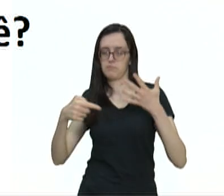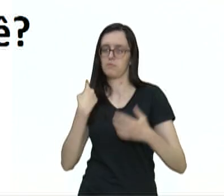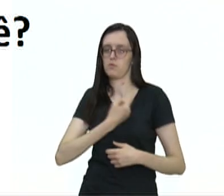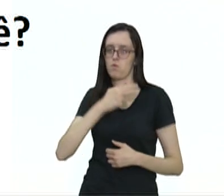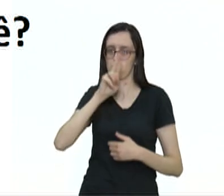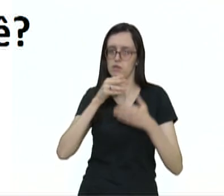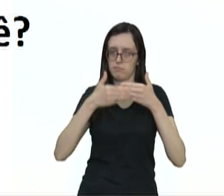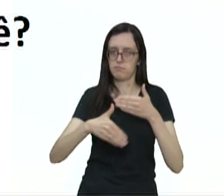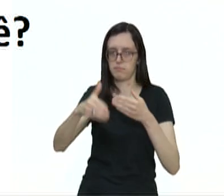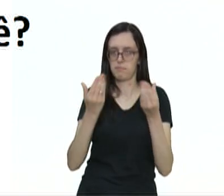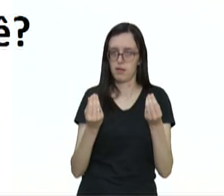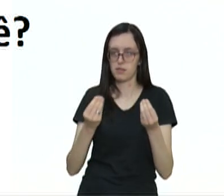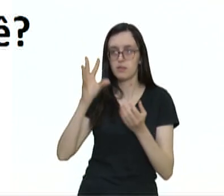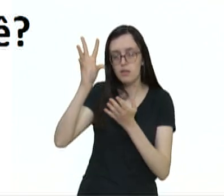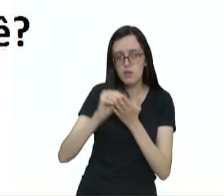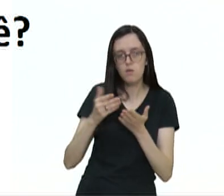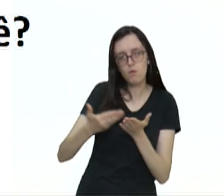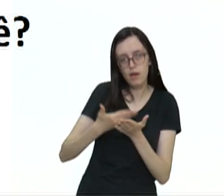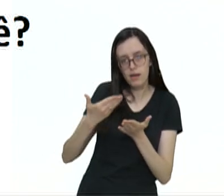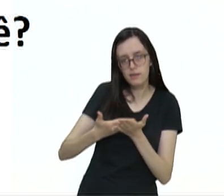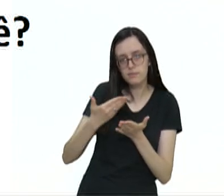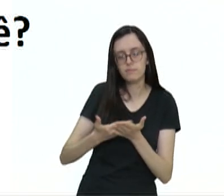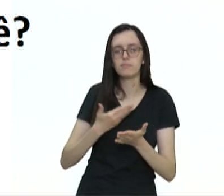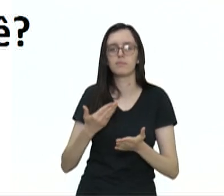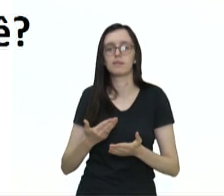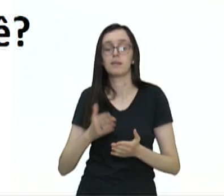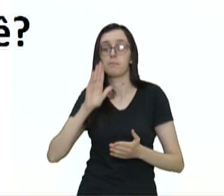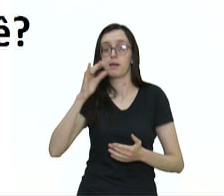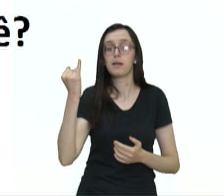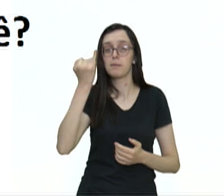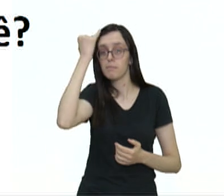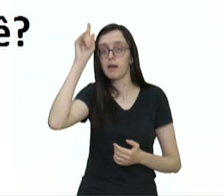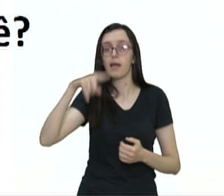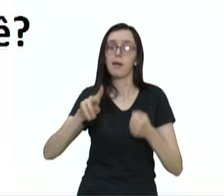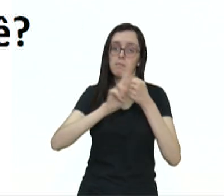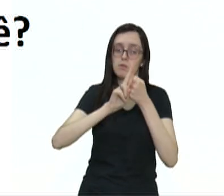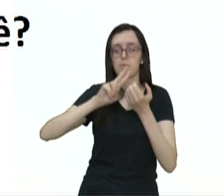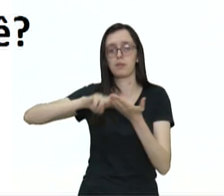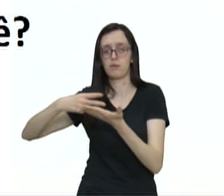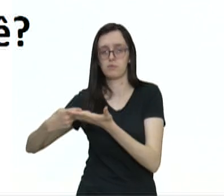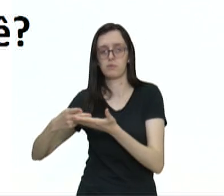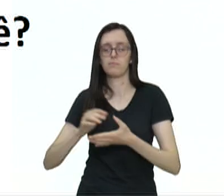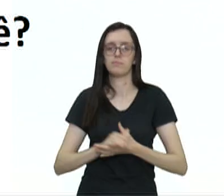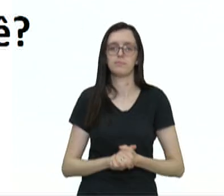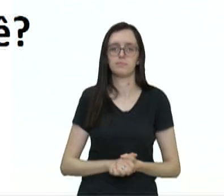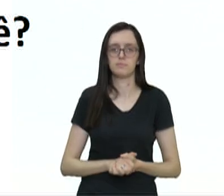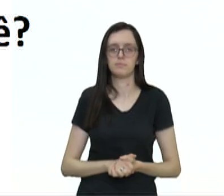daqui para frente. Copia no caderno, de preferência o pronome e a tradução.